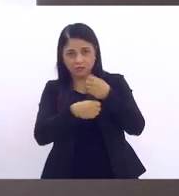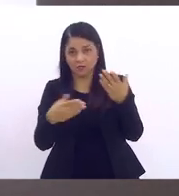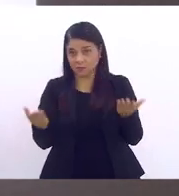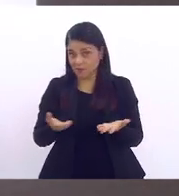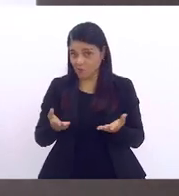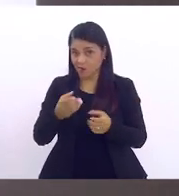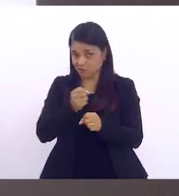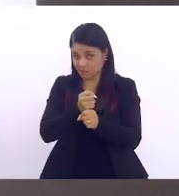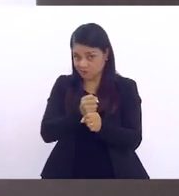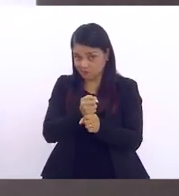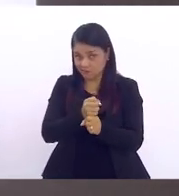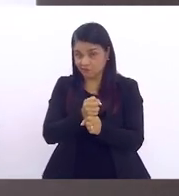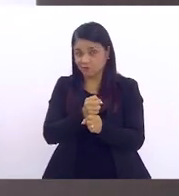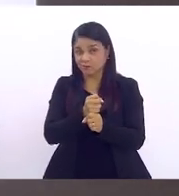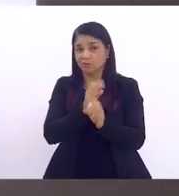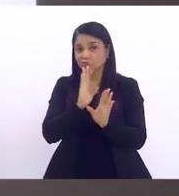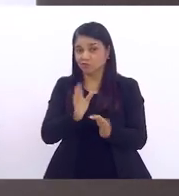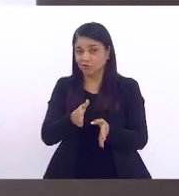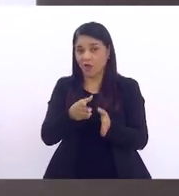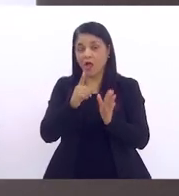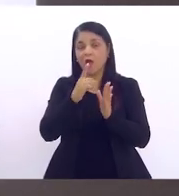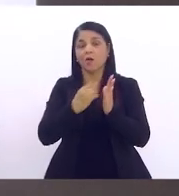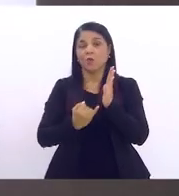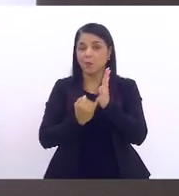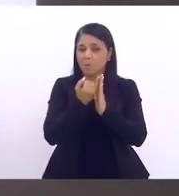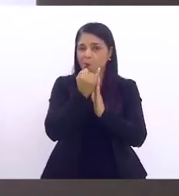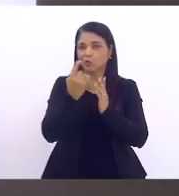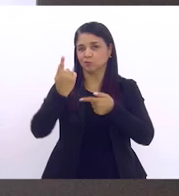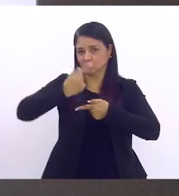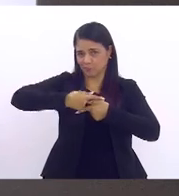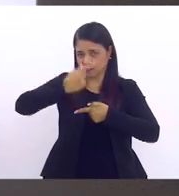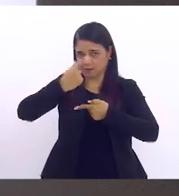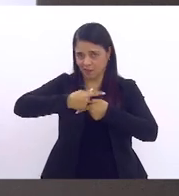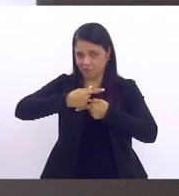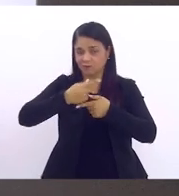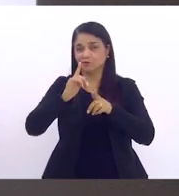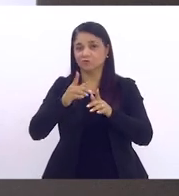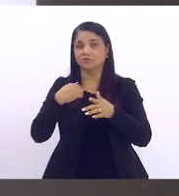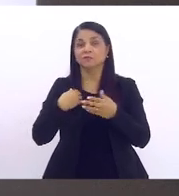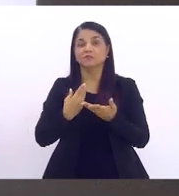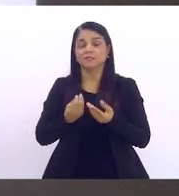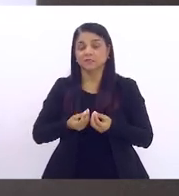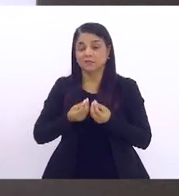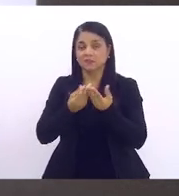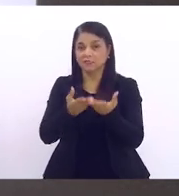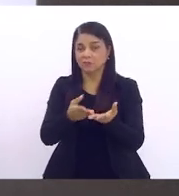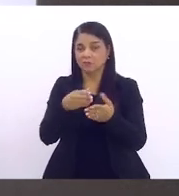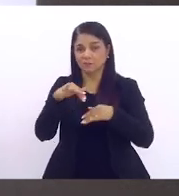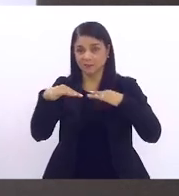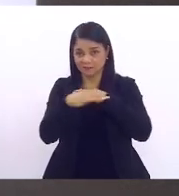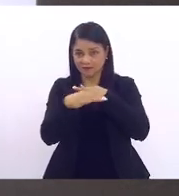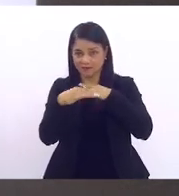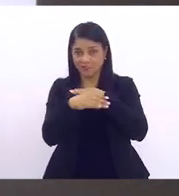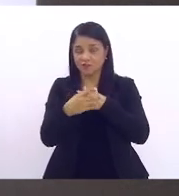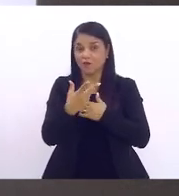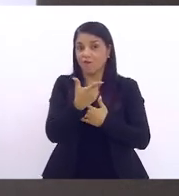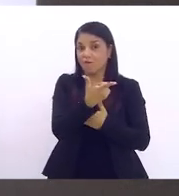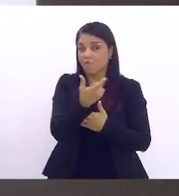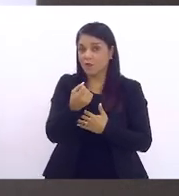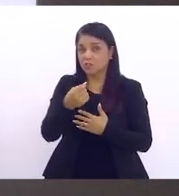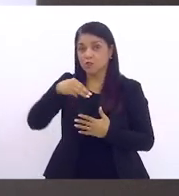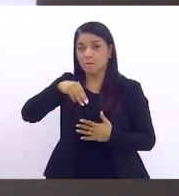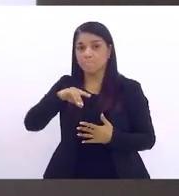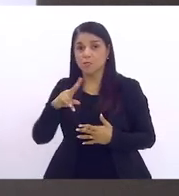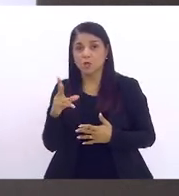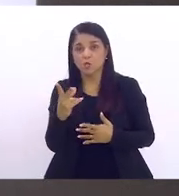ano e também já oriundo é imposto do pedágio nós destinamos destinamos para essas cidades 20 milhões